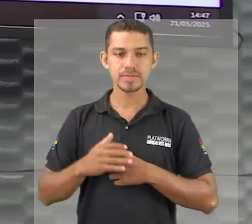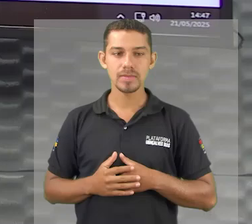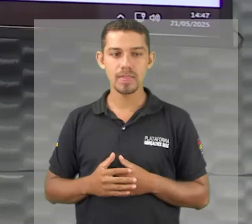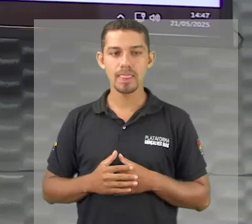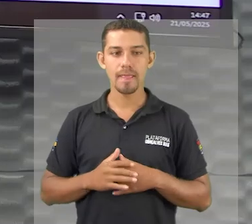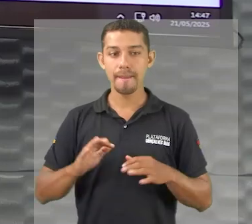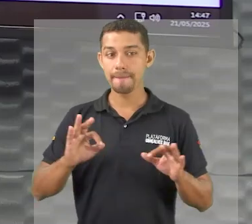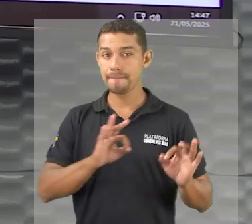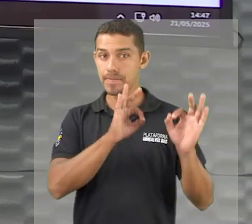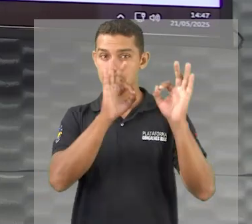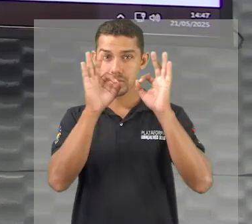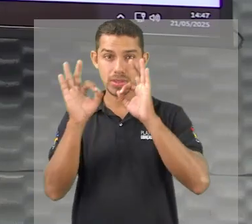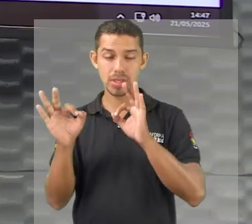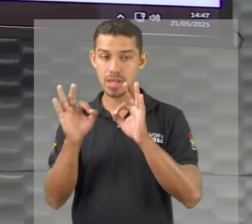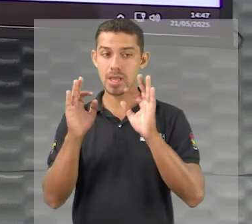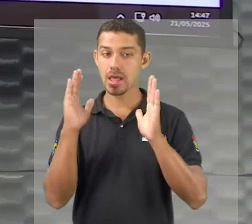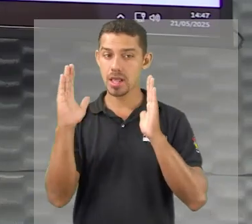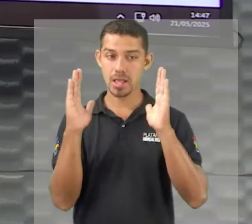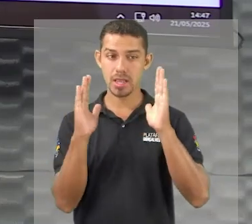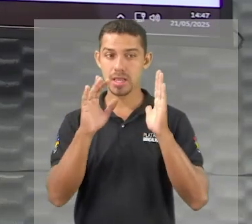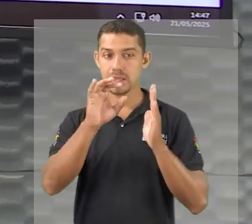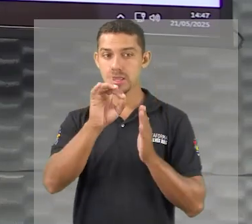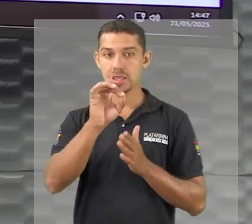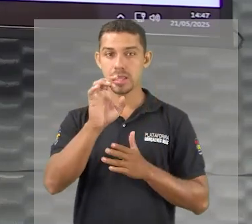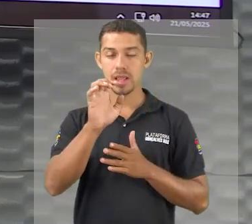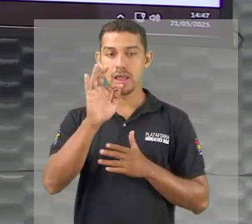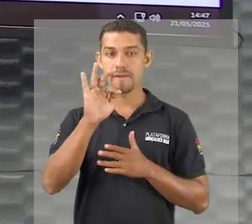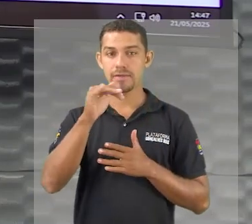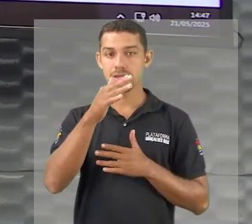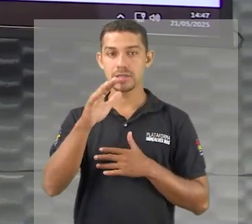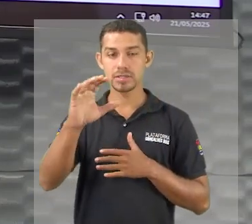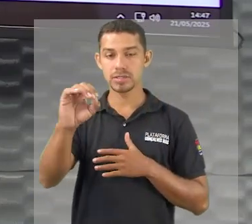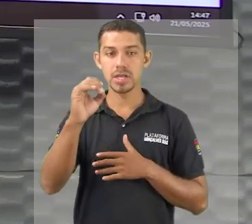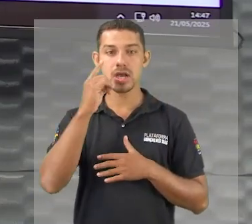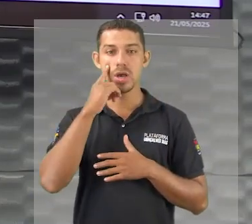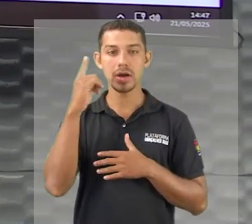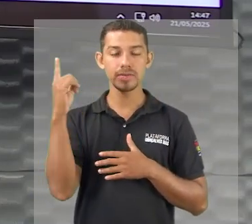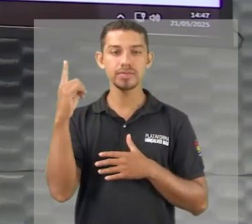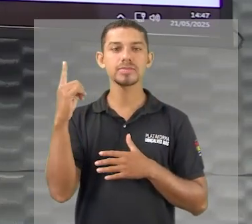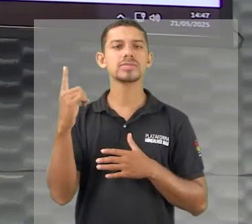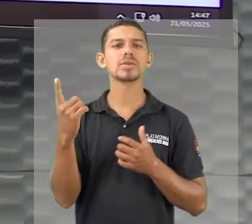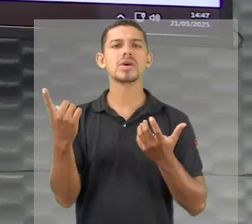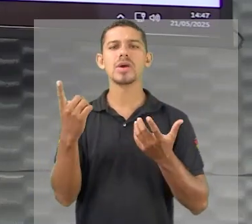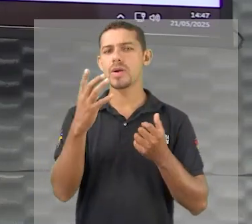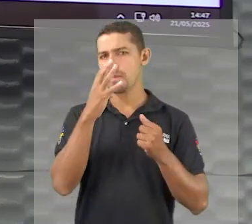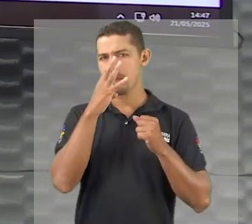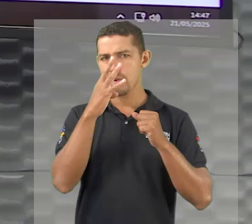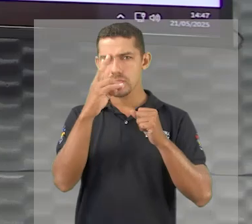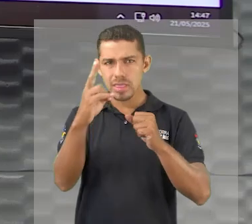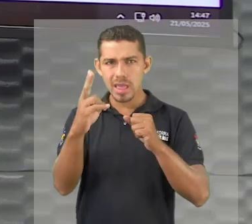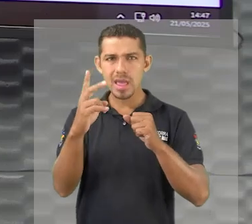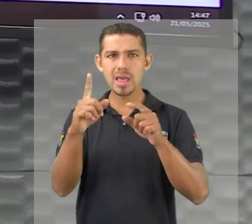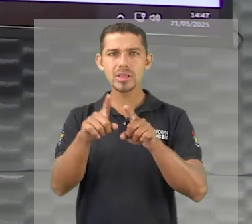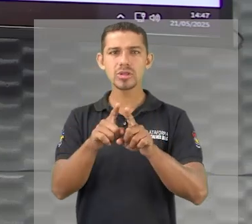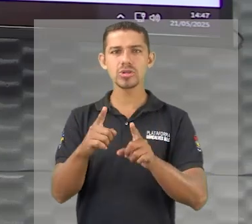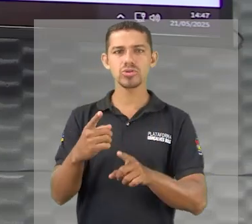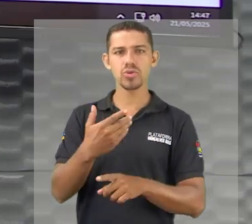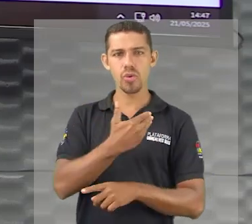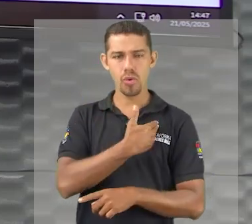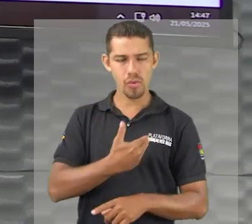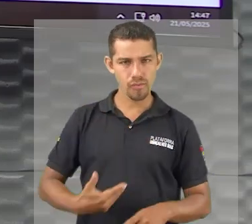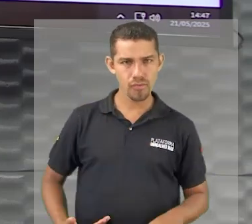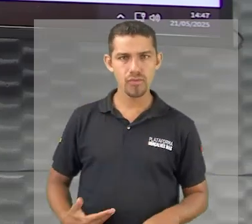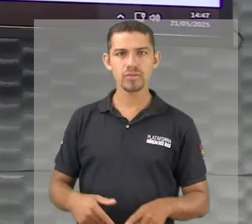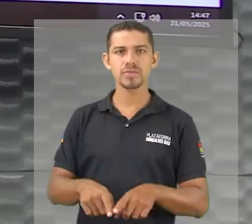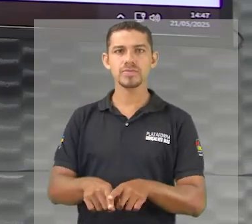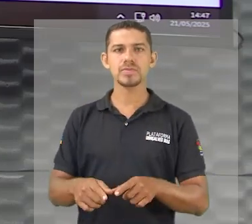uma olhada na definição de democracia a partir do grego, a ideia de aquele poder que emana do povo, né? O governo do povo, o